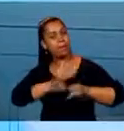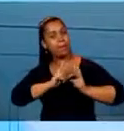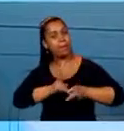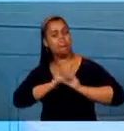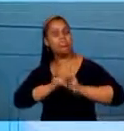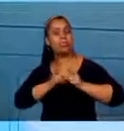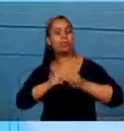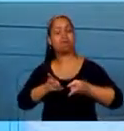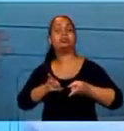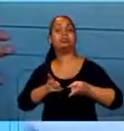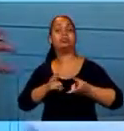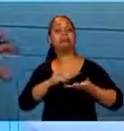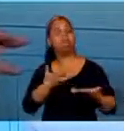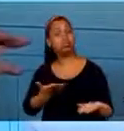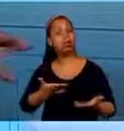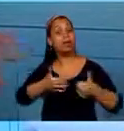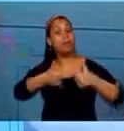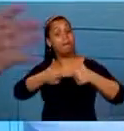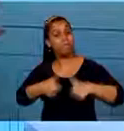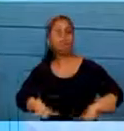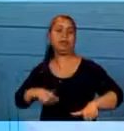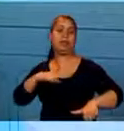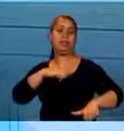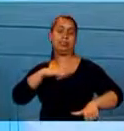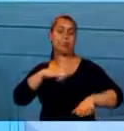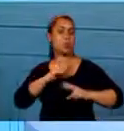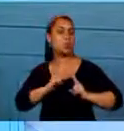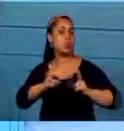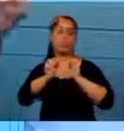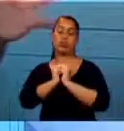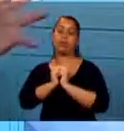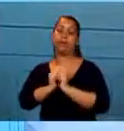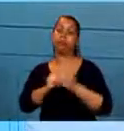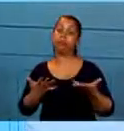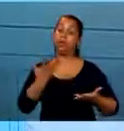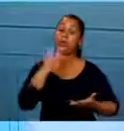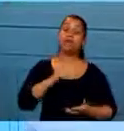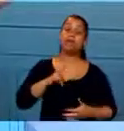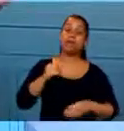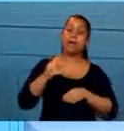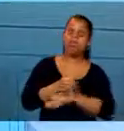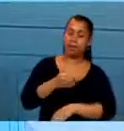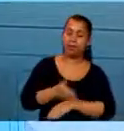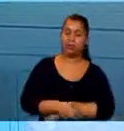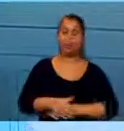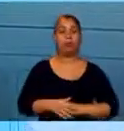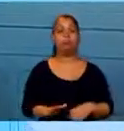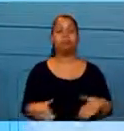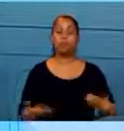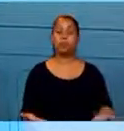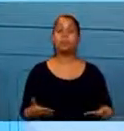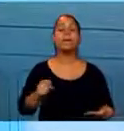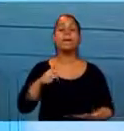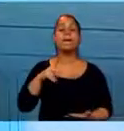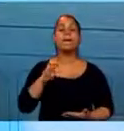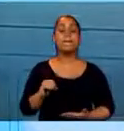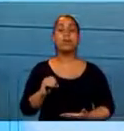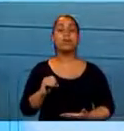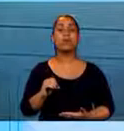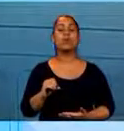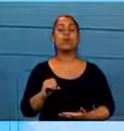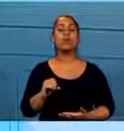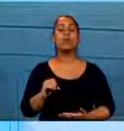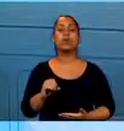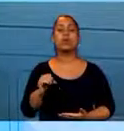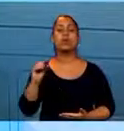permanente, isto fica. Então, essas crianças vão participar a vida toda. O Paulo, ao comentar aí